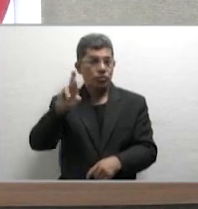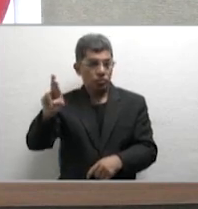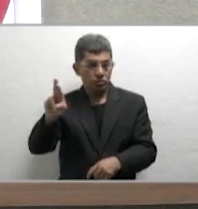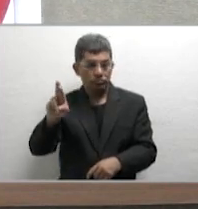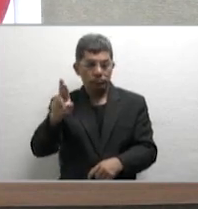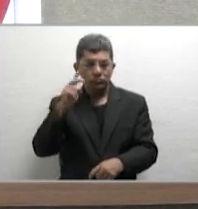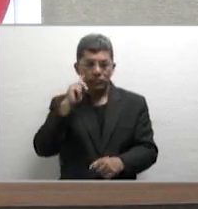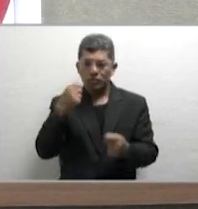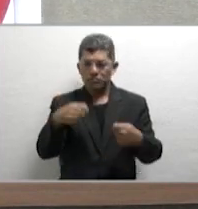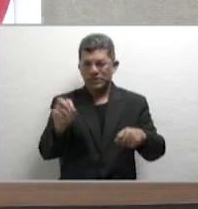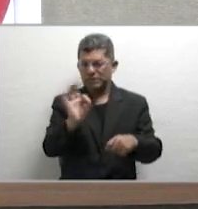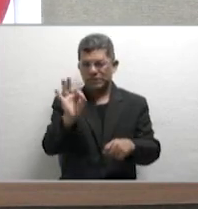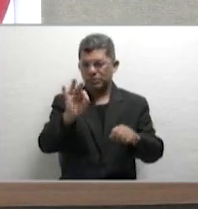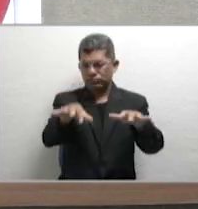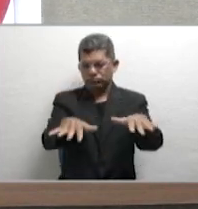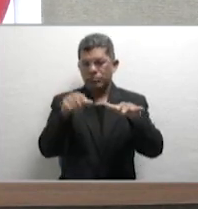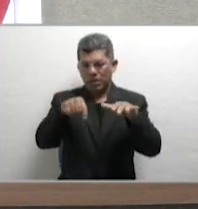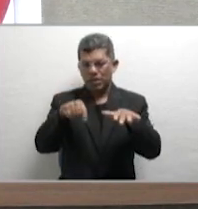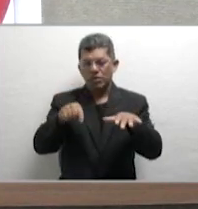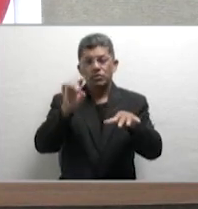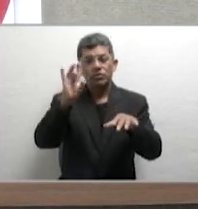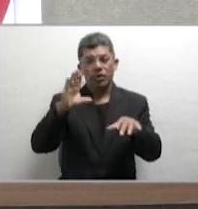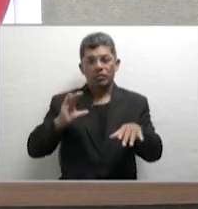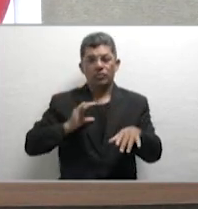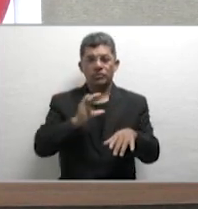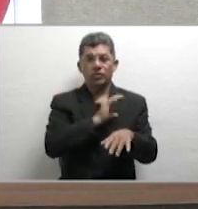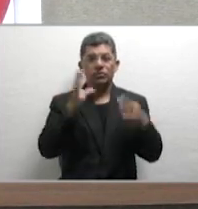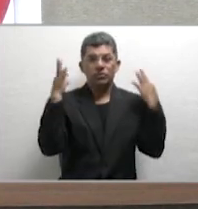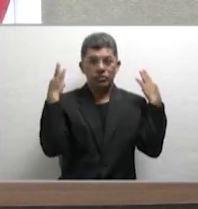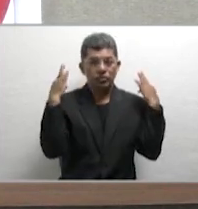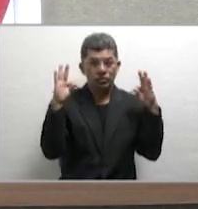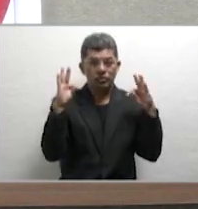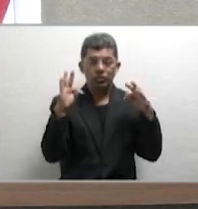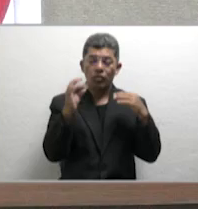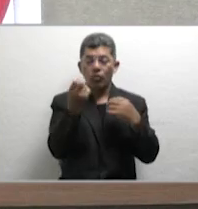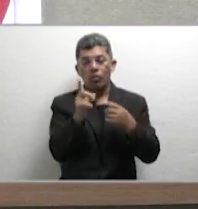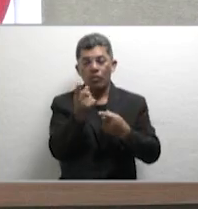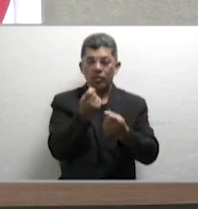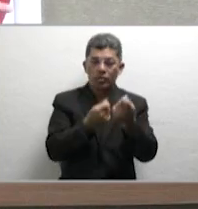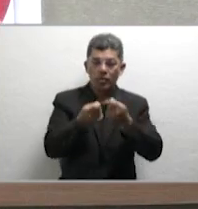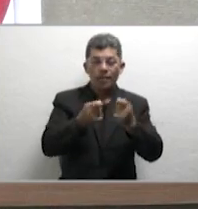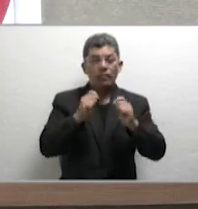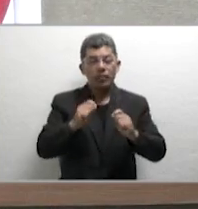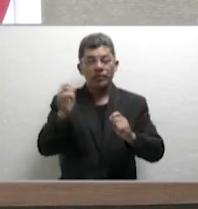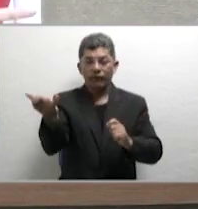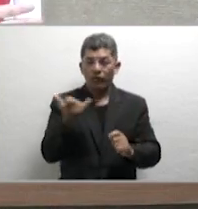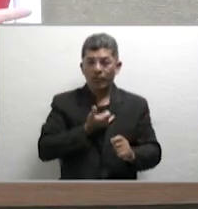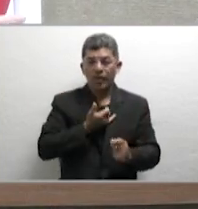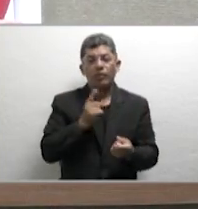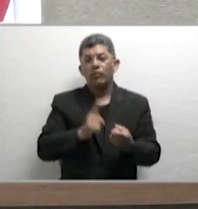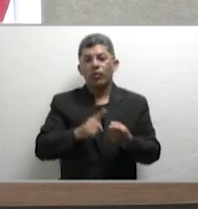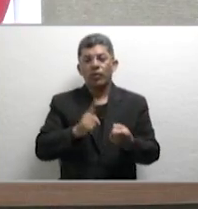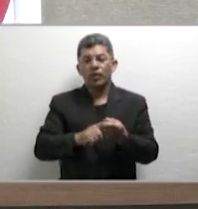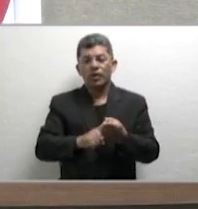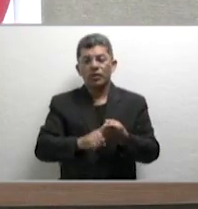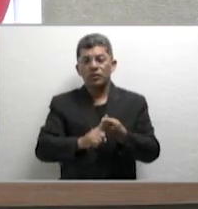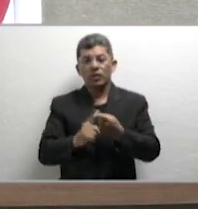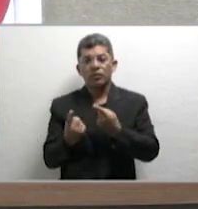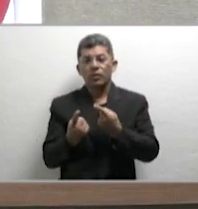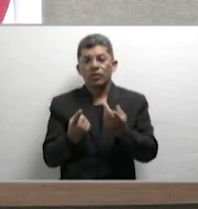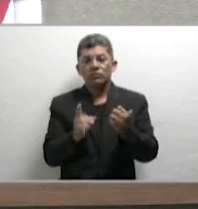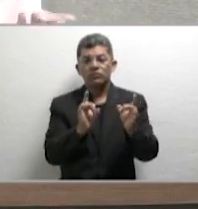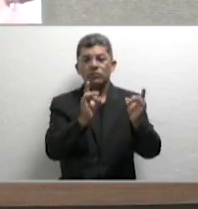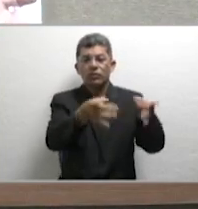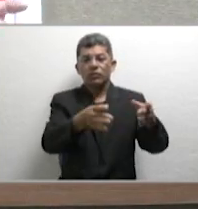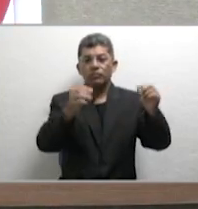que seja na comissão de turismo ou na comissão econômica e possa informar por que que eles têm esse descaso com a população. Por que